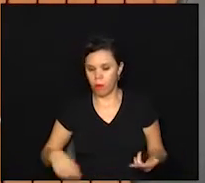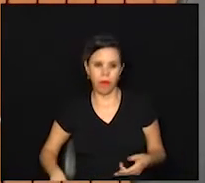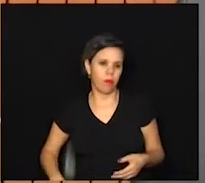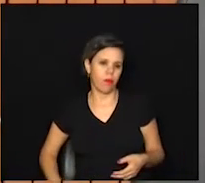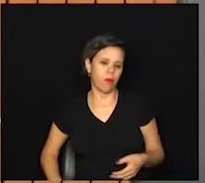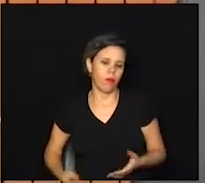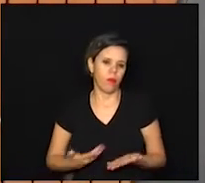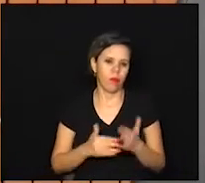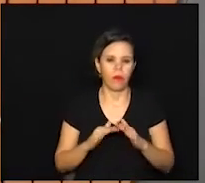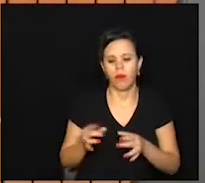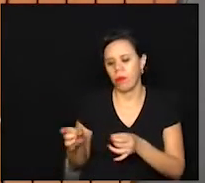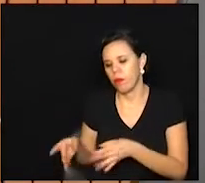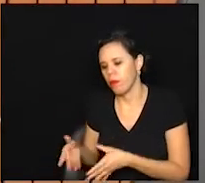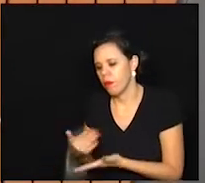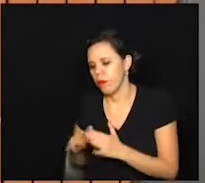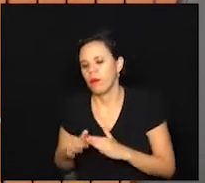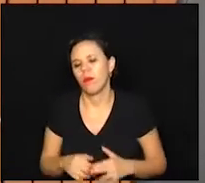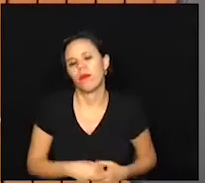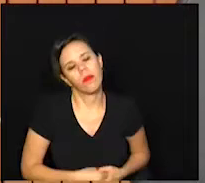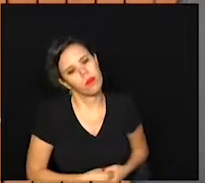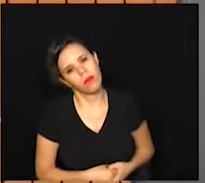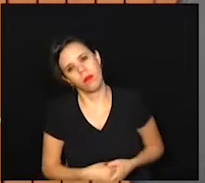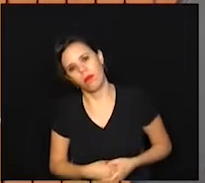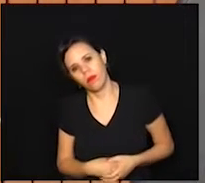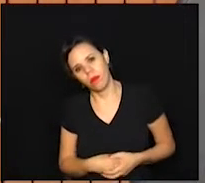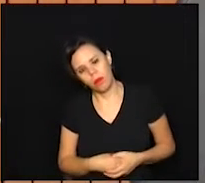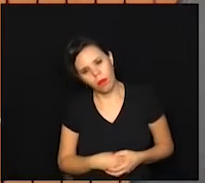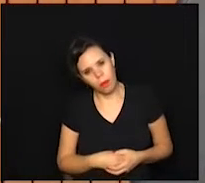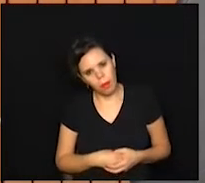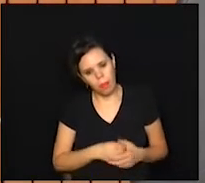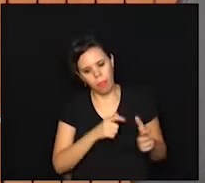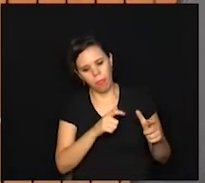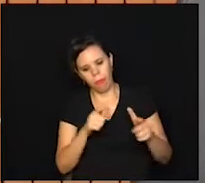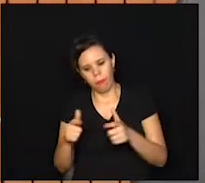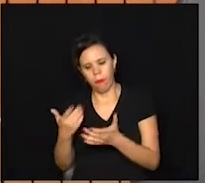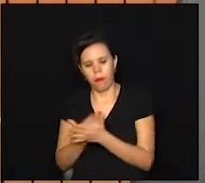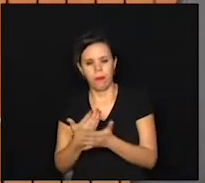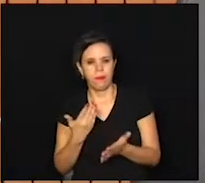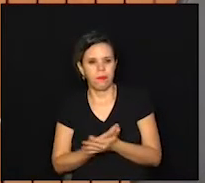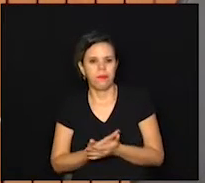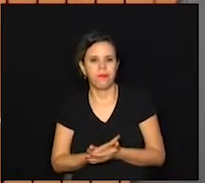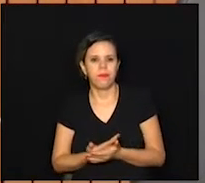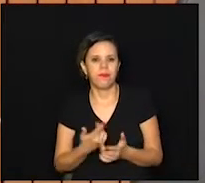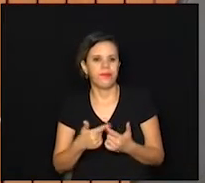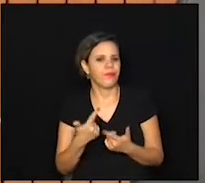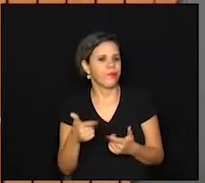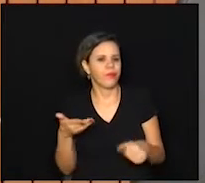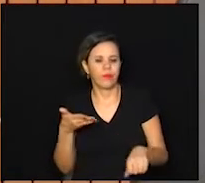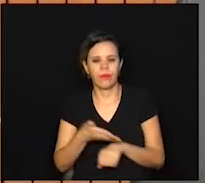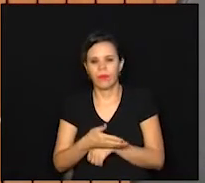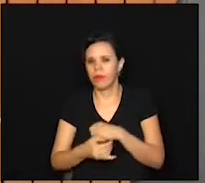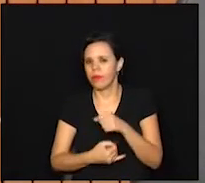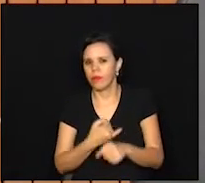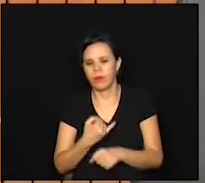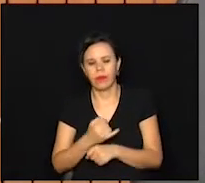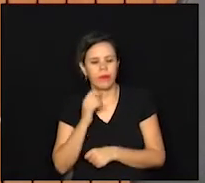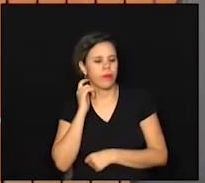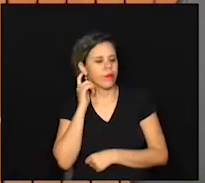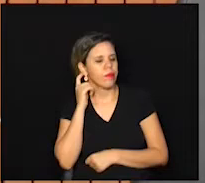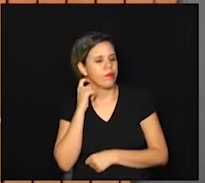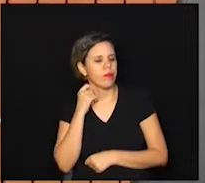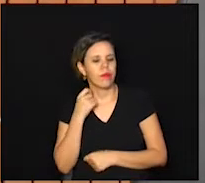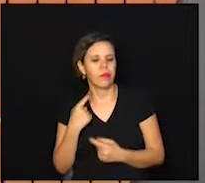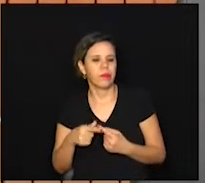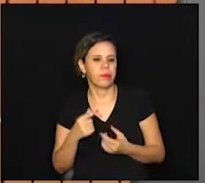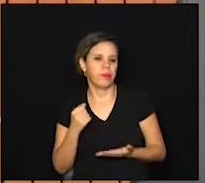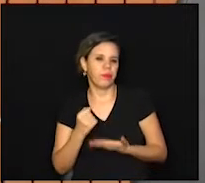suas escolas, né, seus locais de estudo, ou porque não tem acesso à internet, ou porque tem que